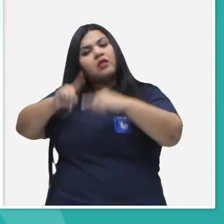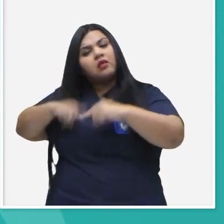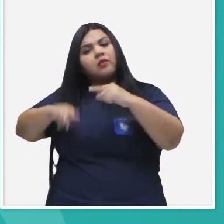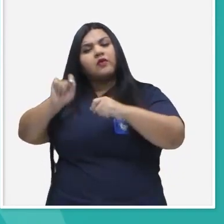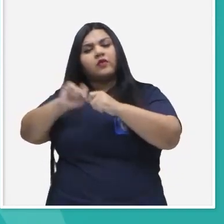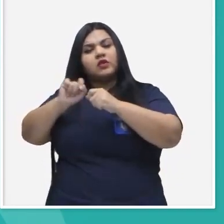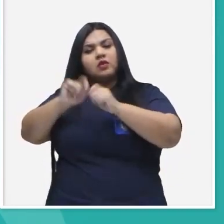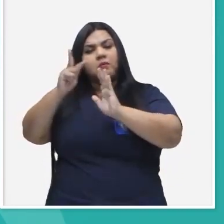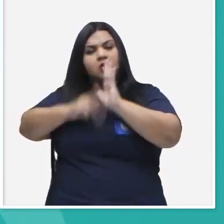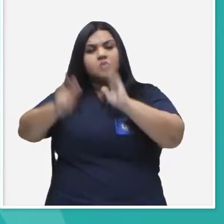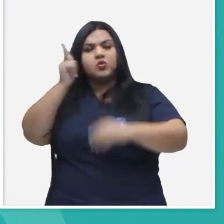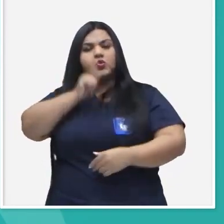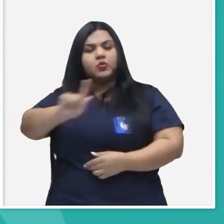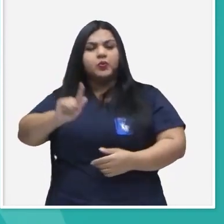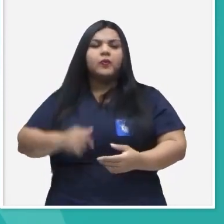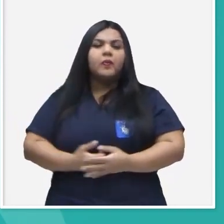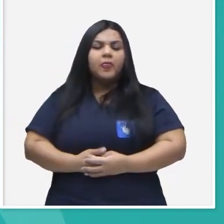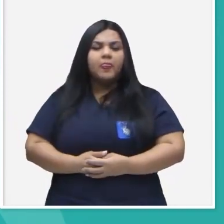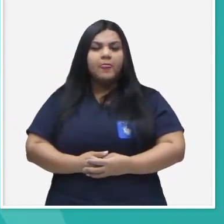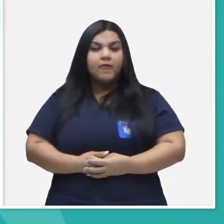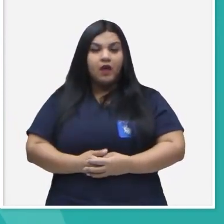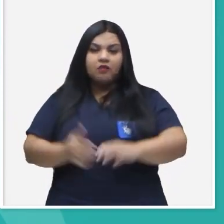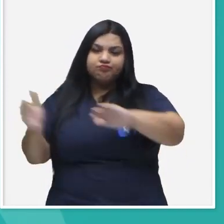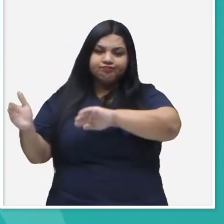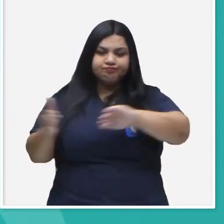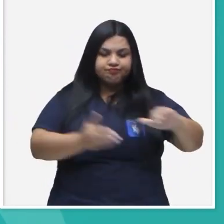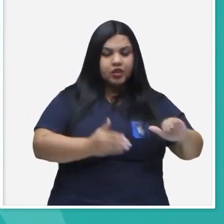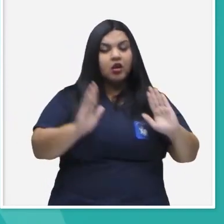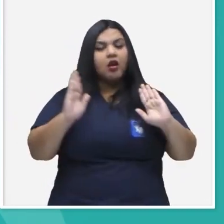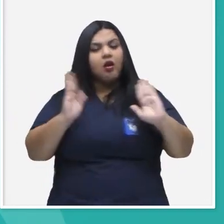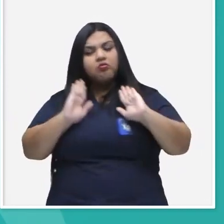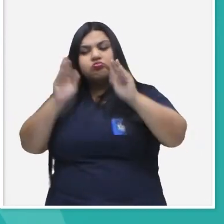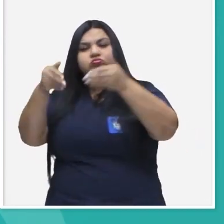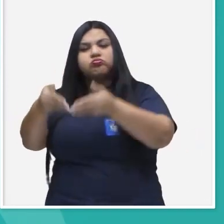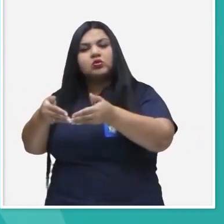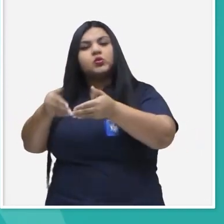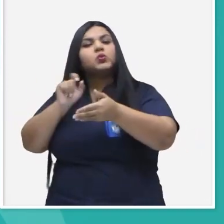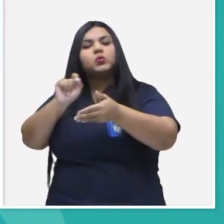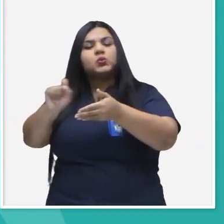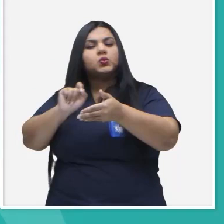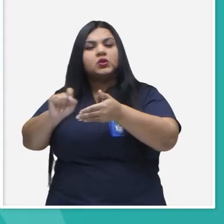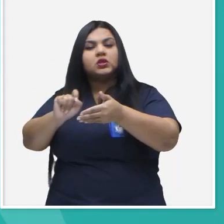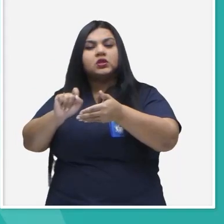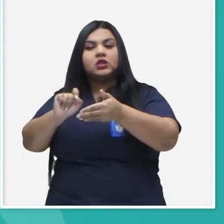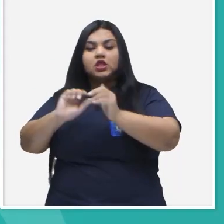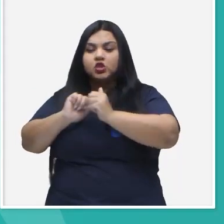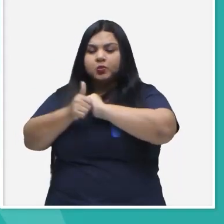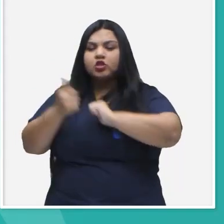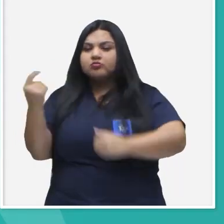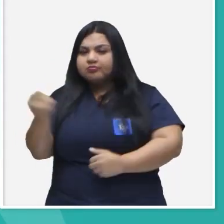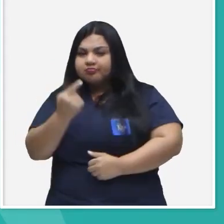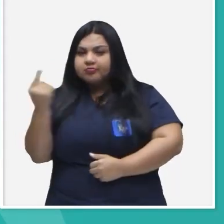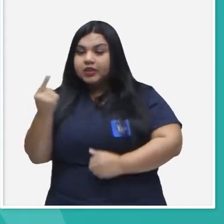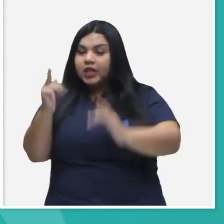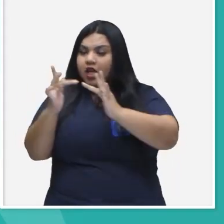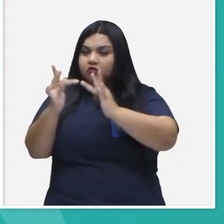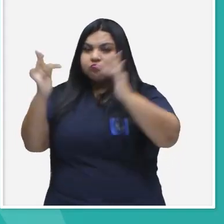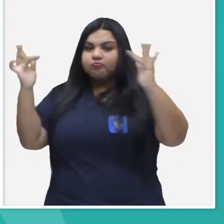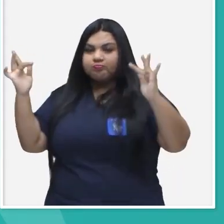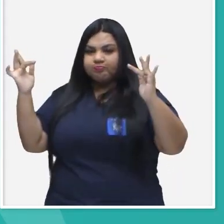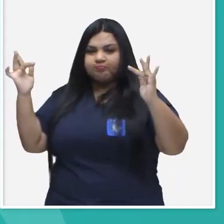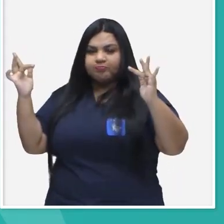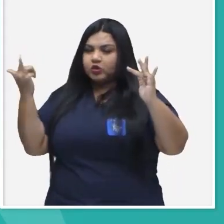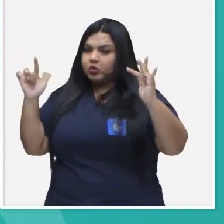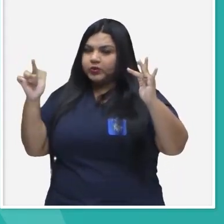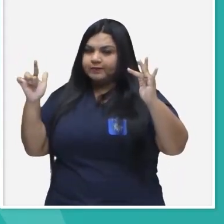a pontuação. Muito bem, agora nós iremos falar a respeito dos esportes individuais sem